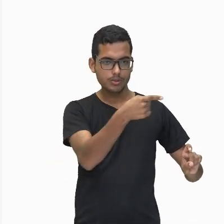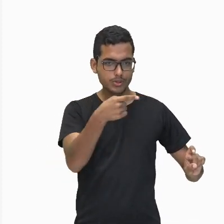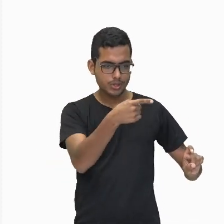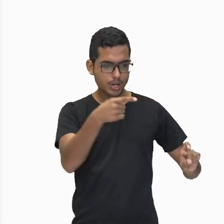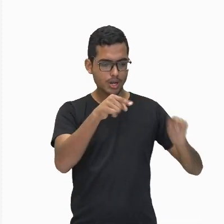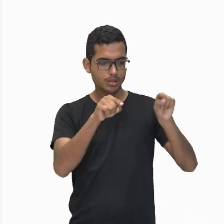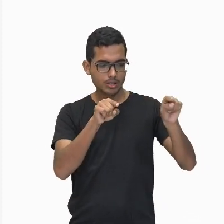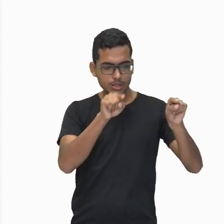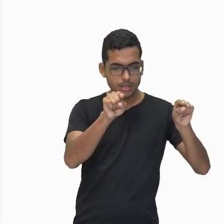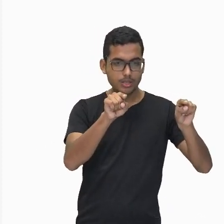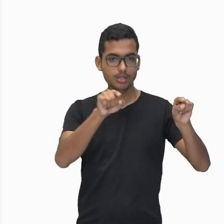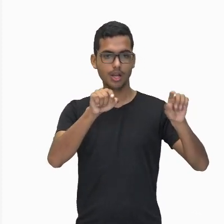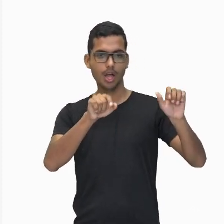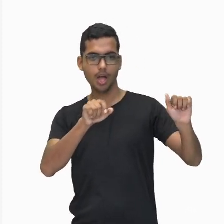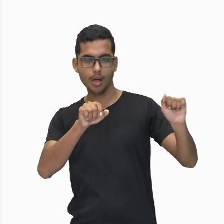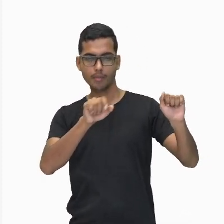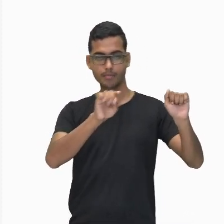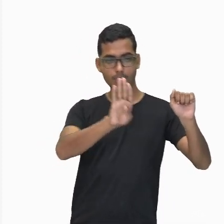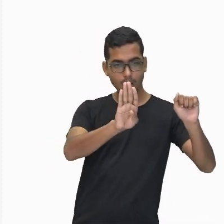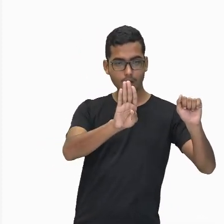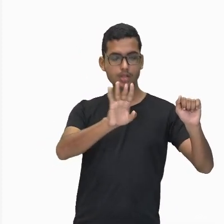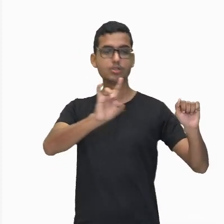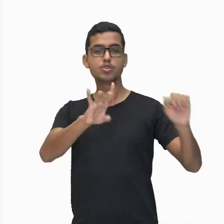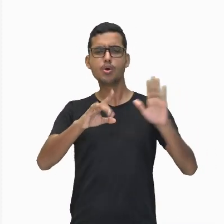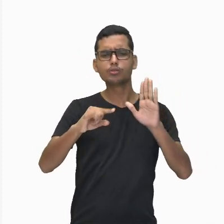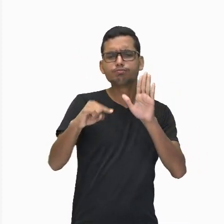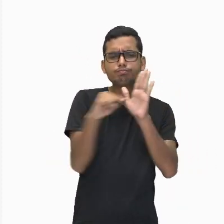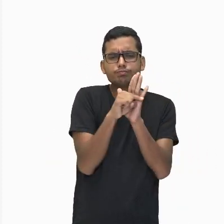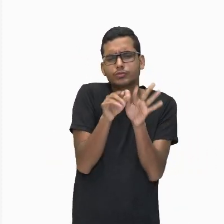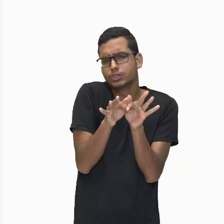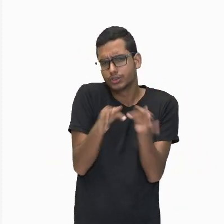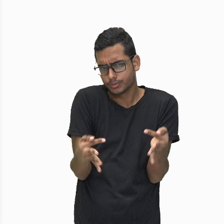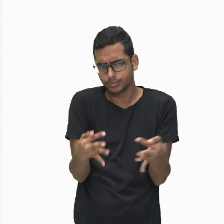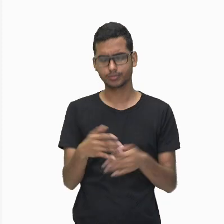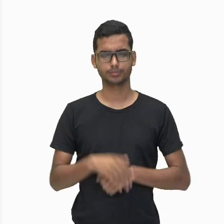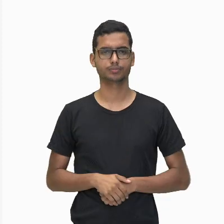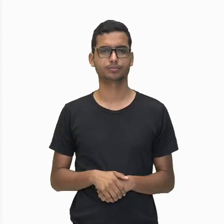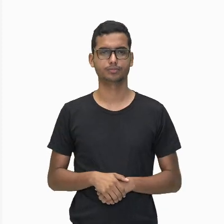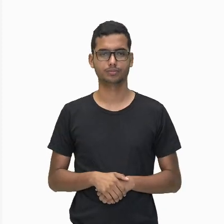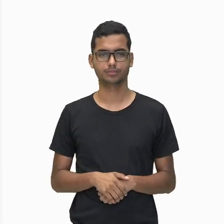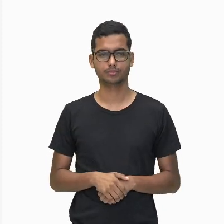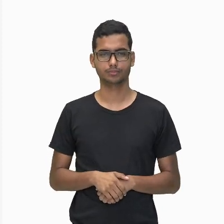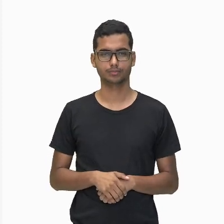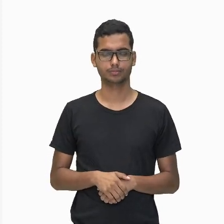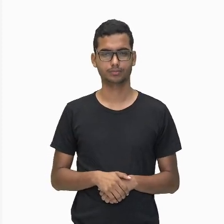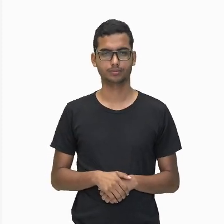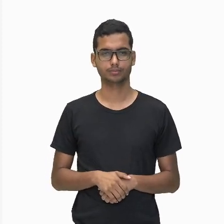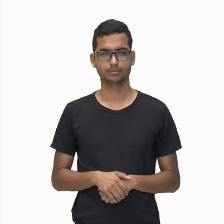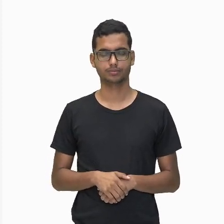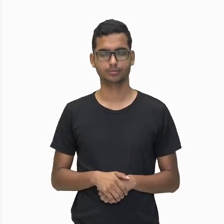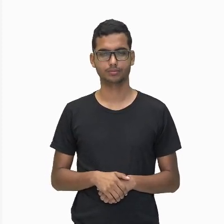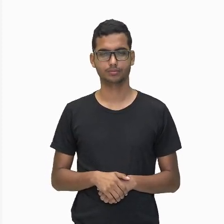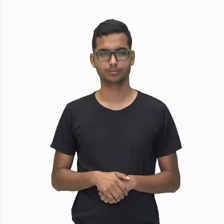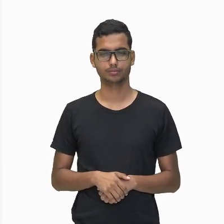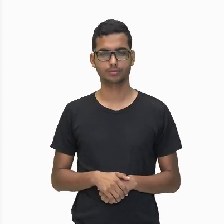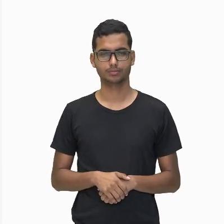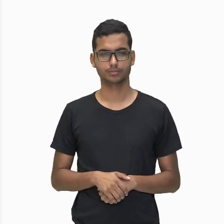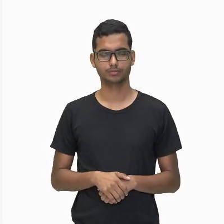apenas fazer uma simples subtração, tá? A gente subtrai, então, esses